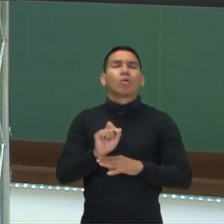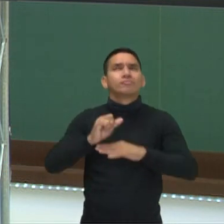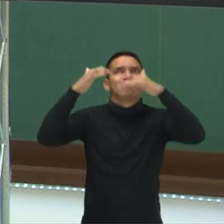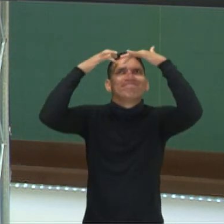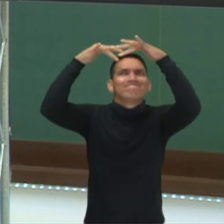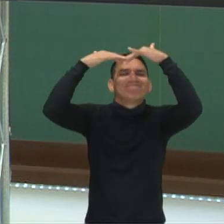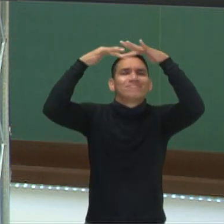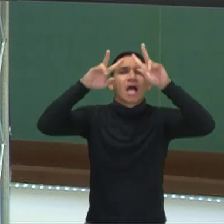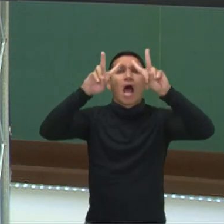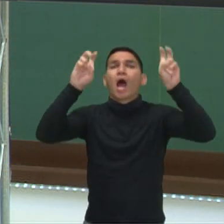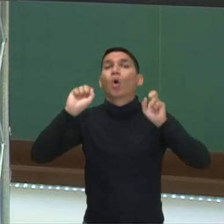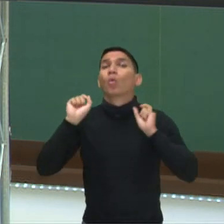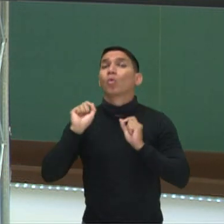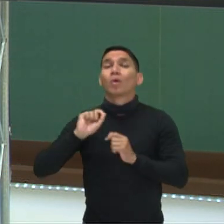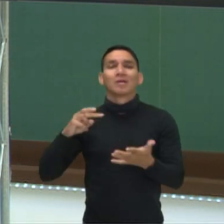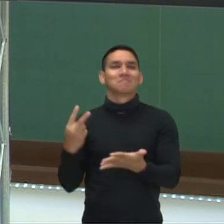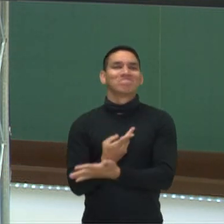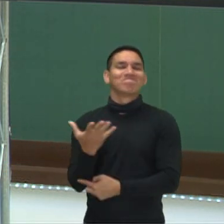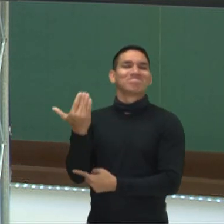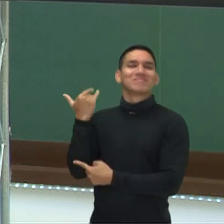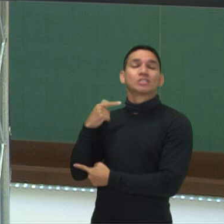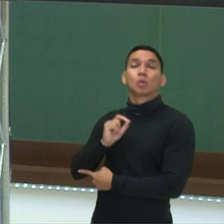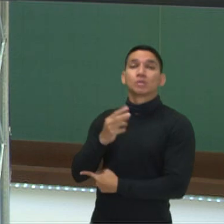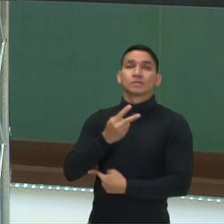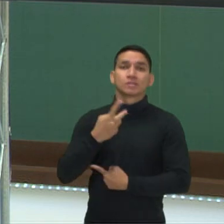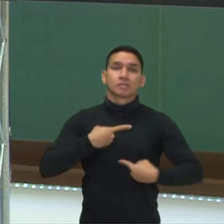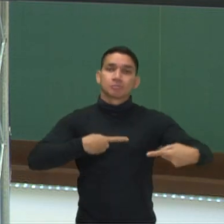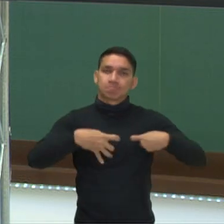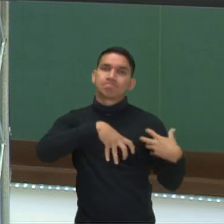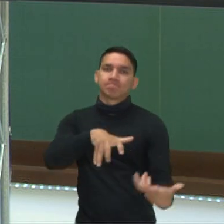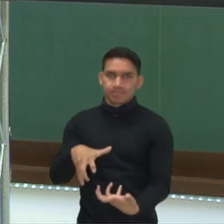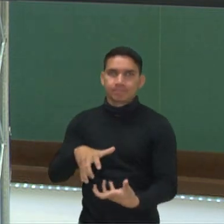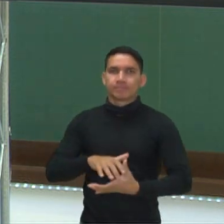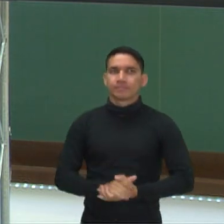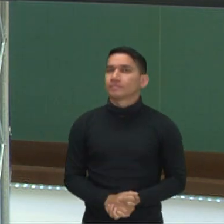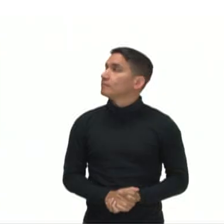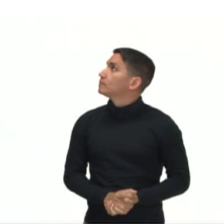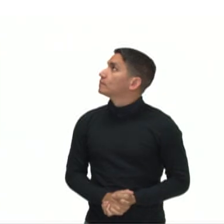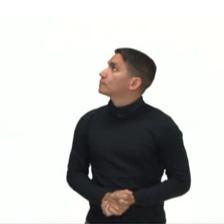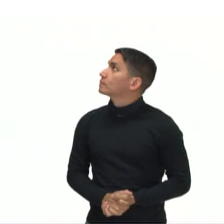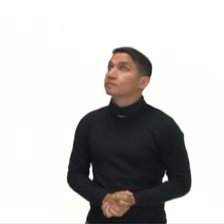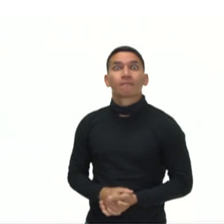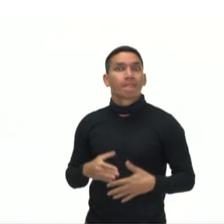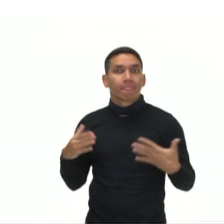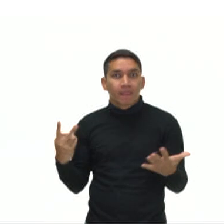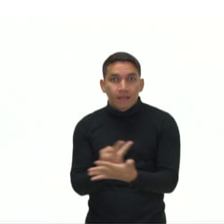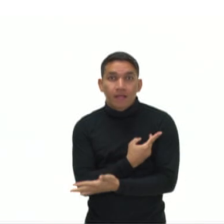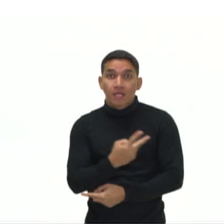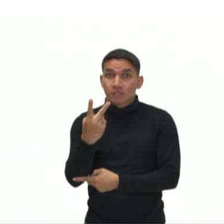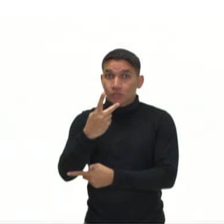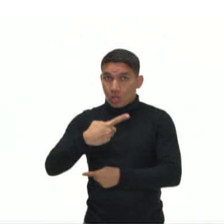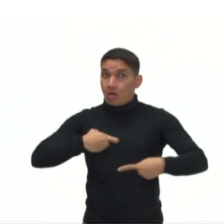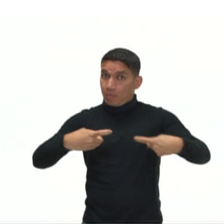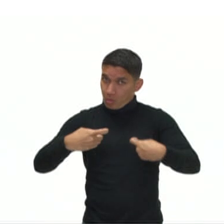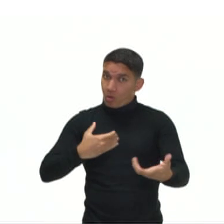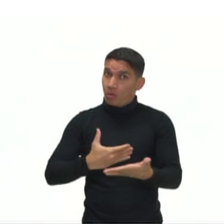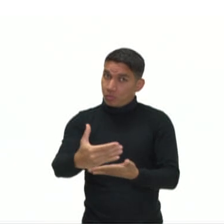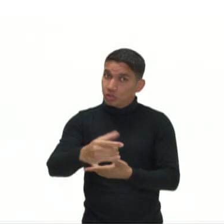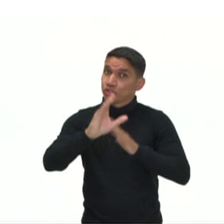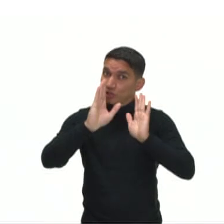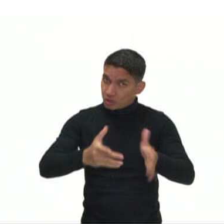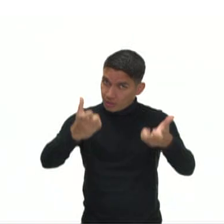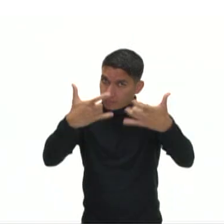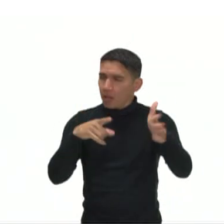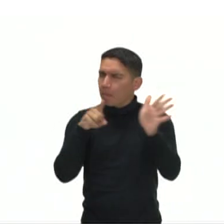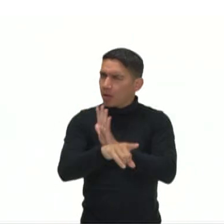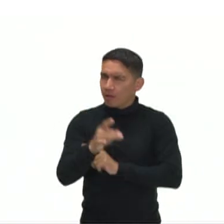mais sobre o que foi a Segunda Guerra Mundial. A Segunda Guerra Mundial, aliás, para começar e te aquecendo,